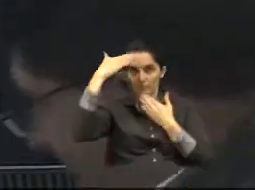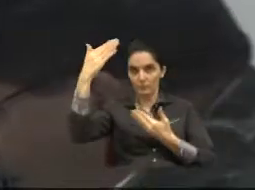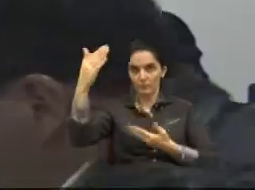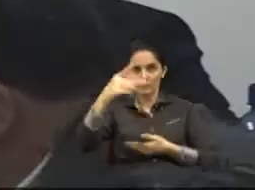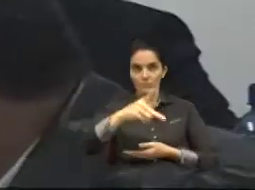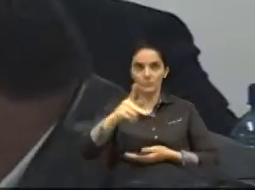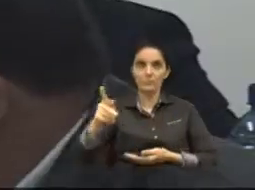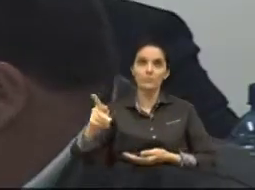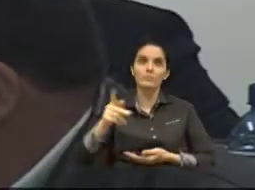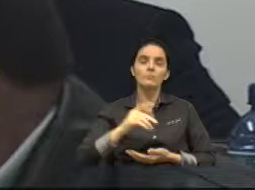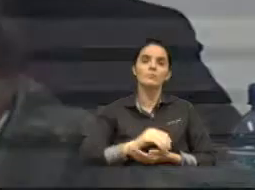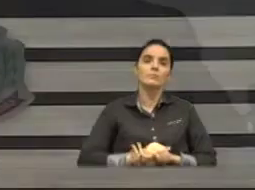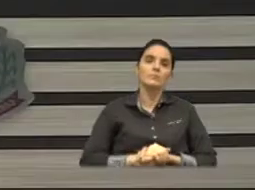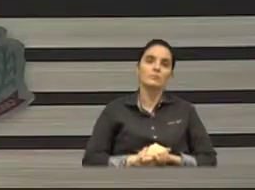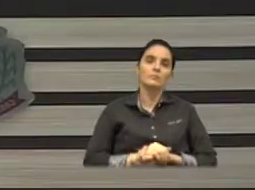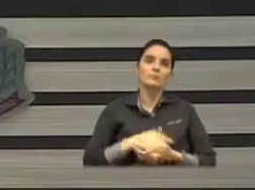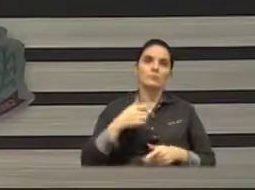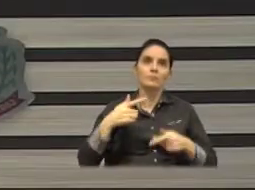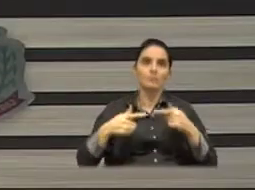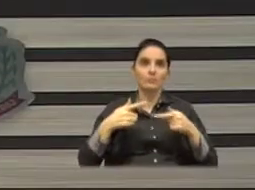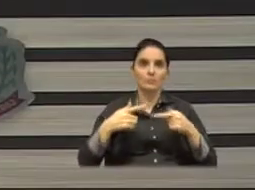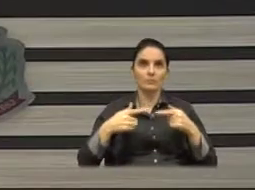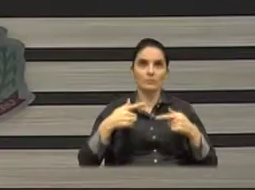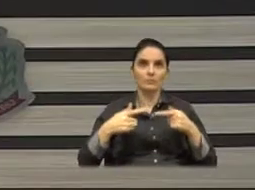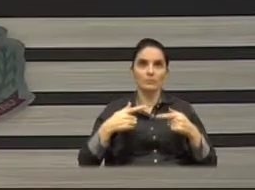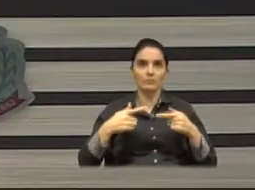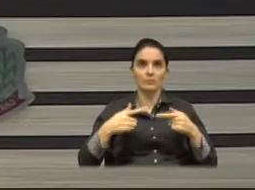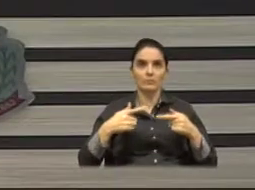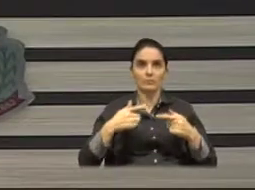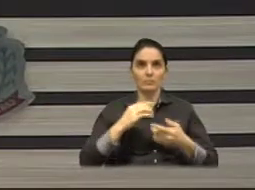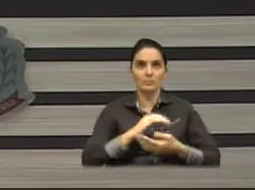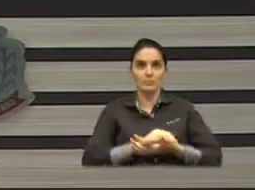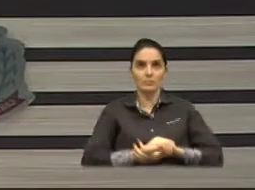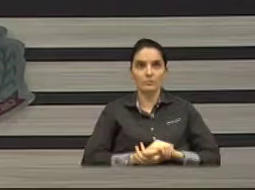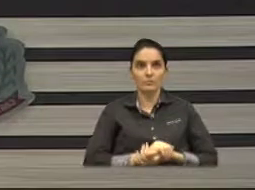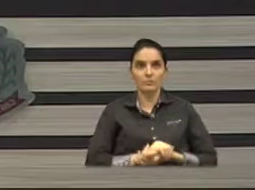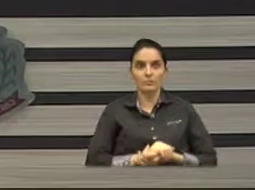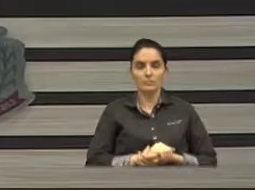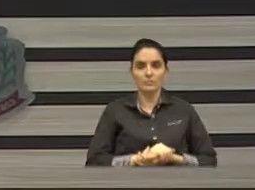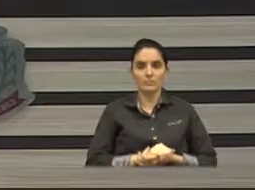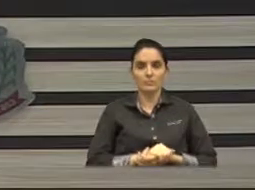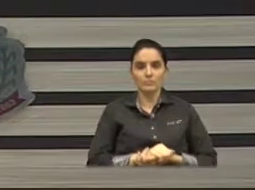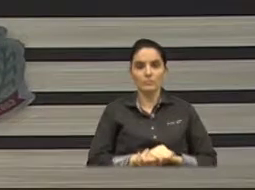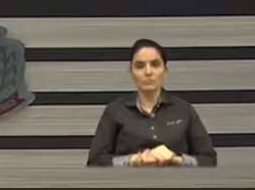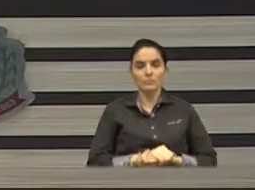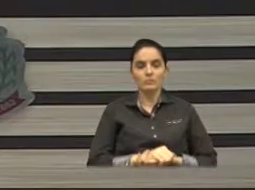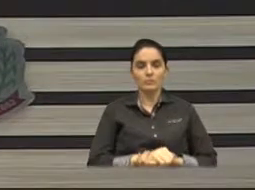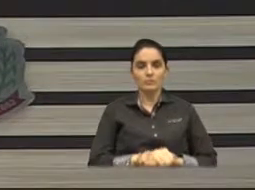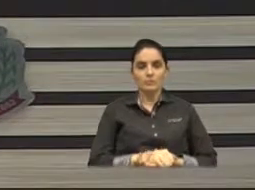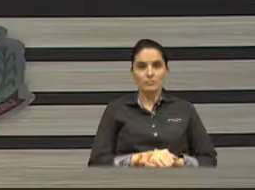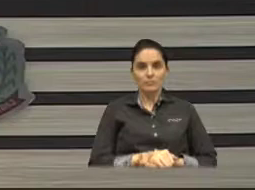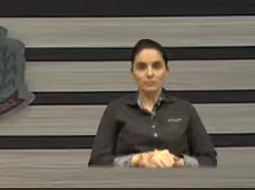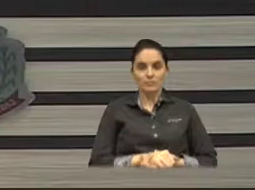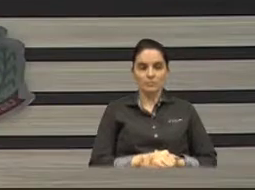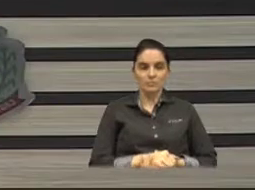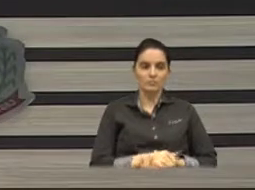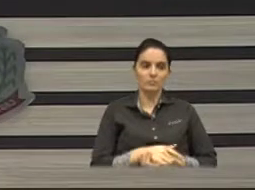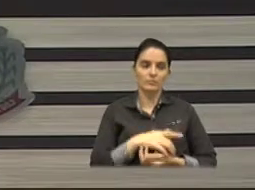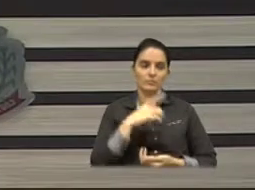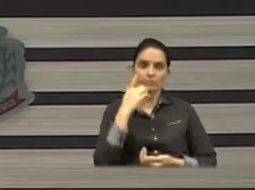presidente. Continue a discussão, substitutivo número 25. Eu quero discutir, senhor presidente. Com a palavra,